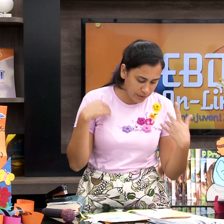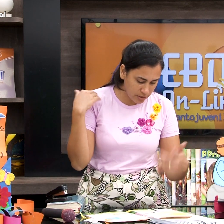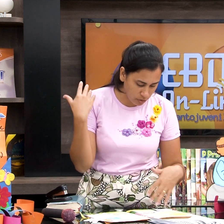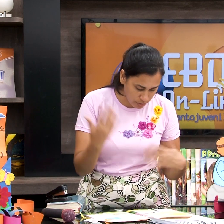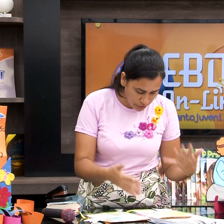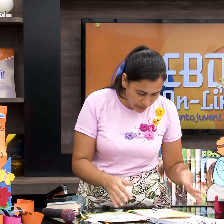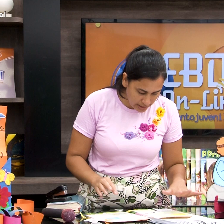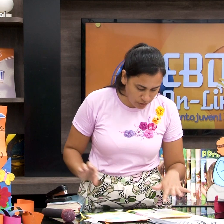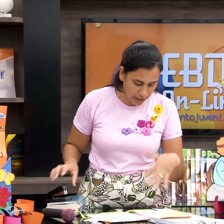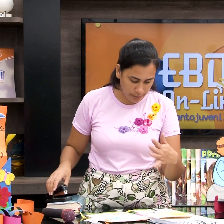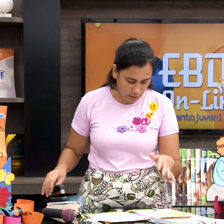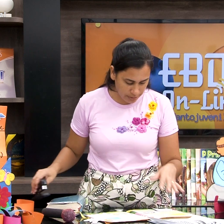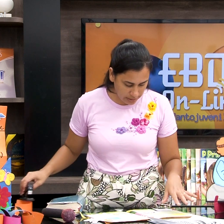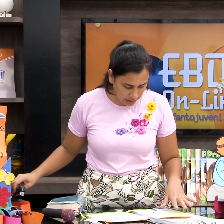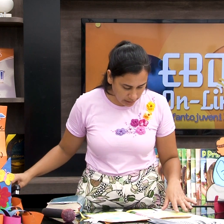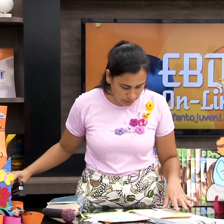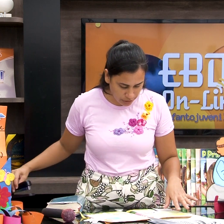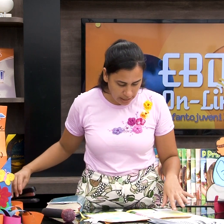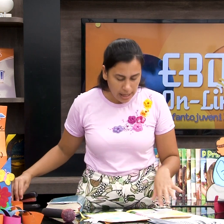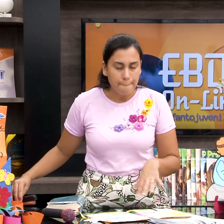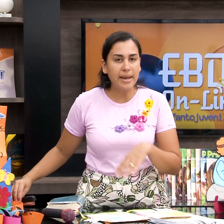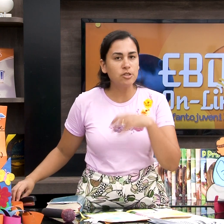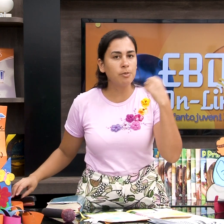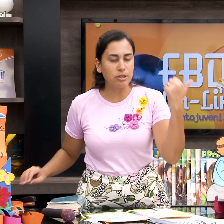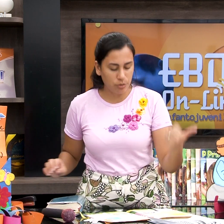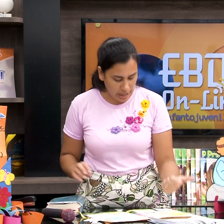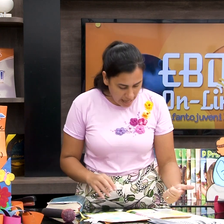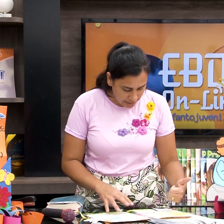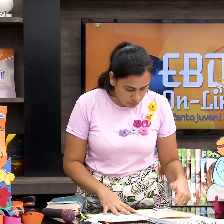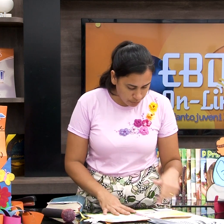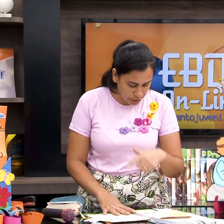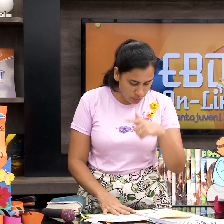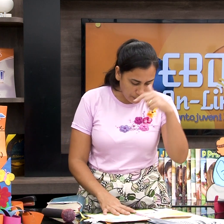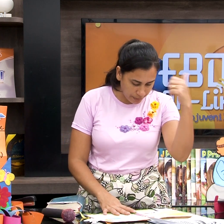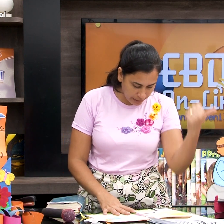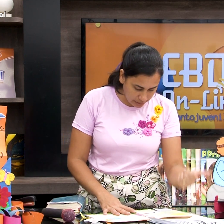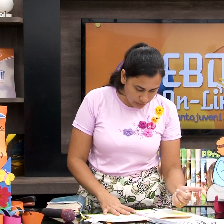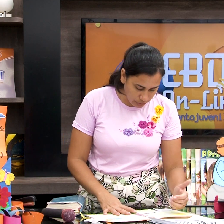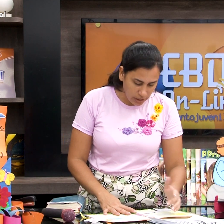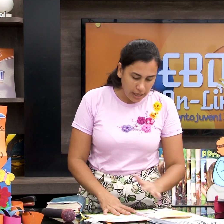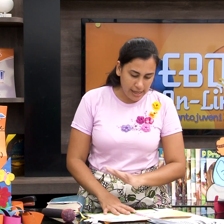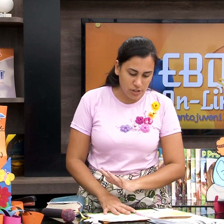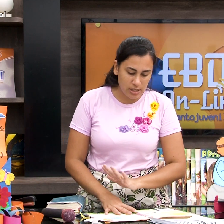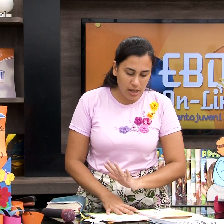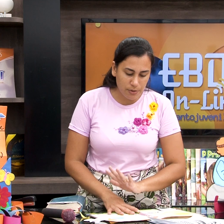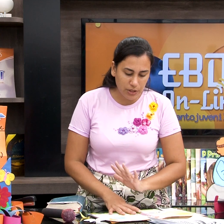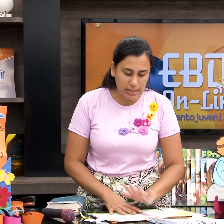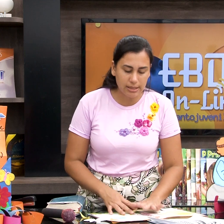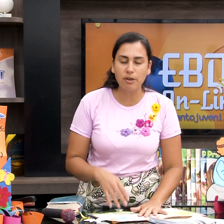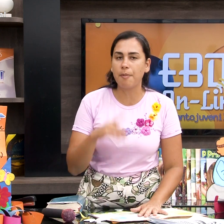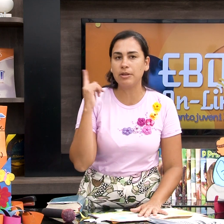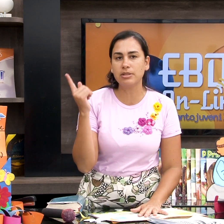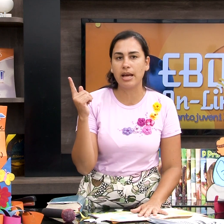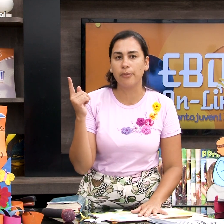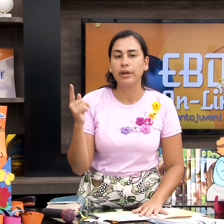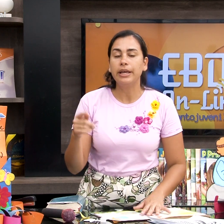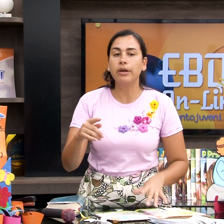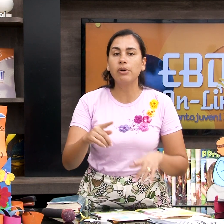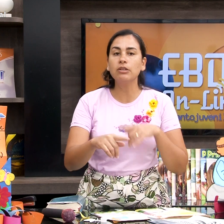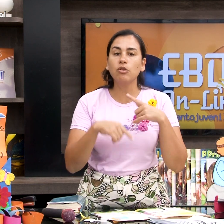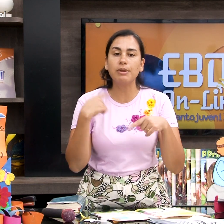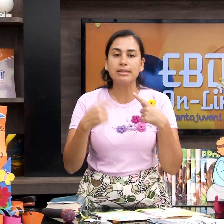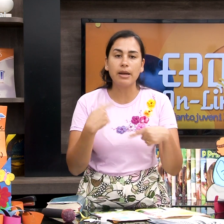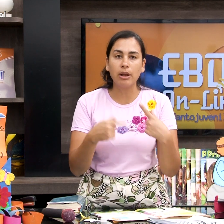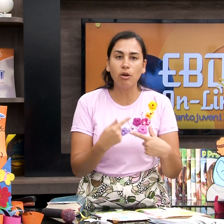bom? Repito o versículo algumas vezes, falo de Paulo e Silas. Mesmo machucados, mesmo apanhando, eles não esqueceram do Pai do Céu.